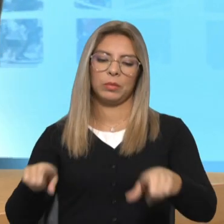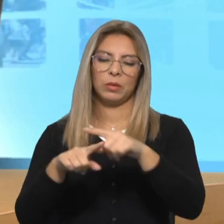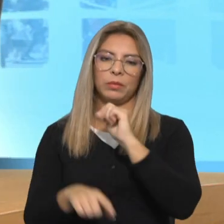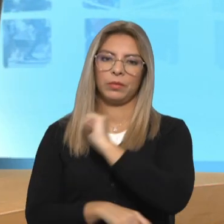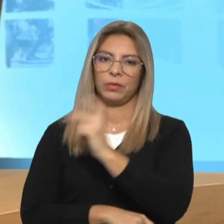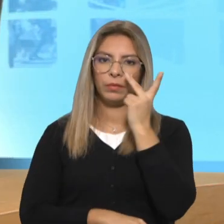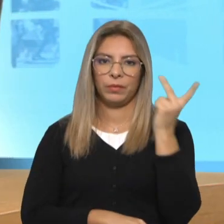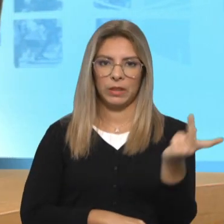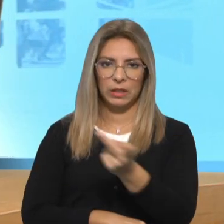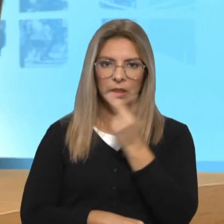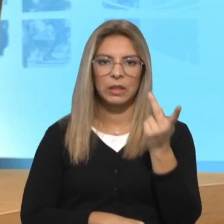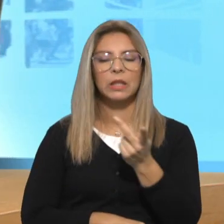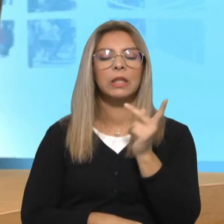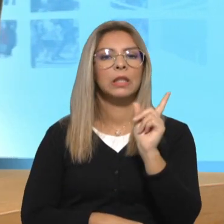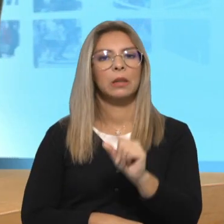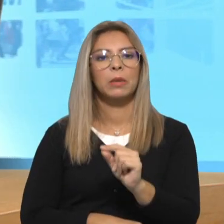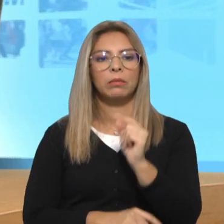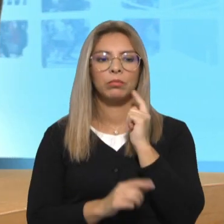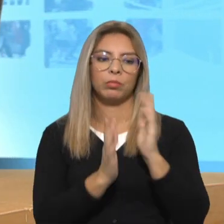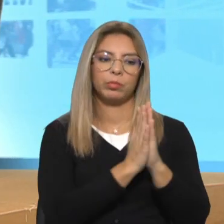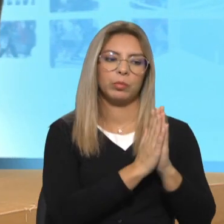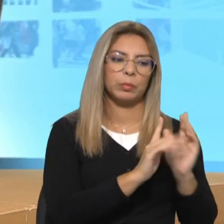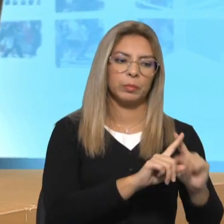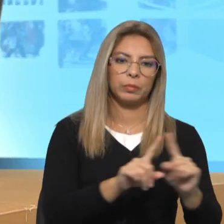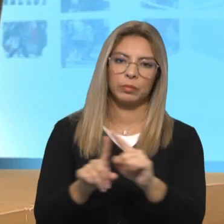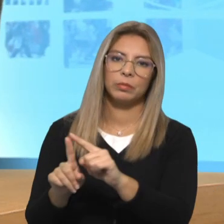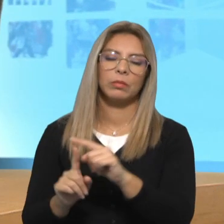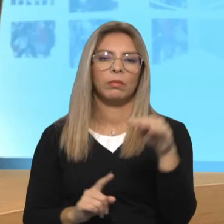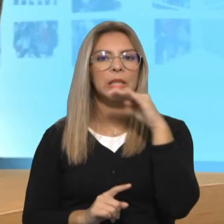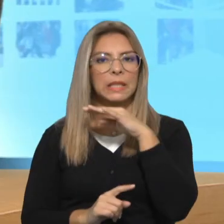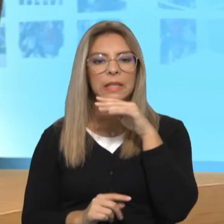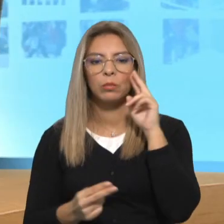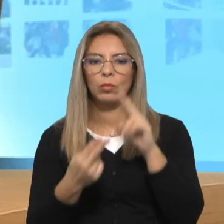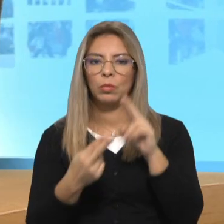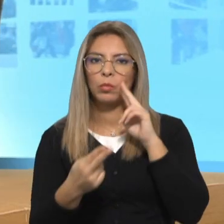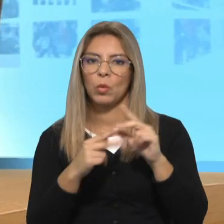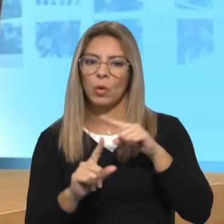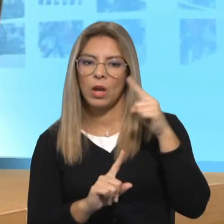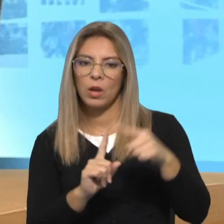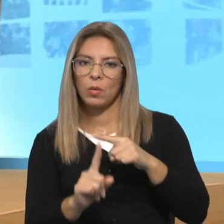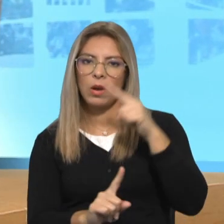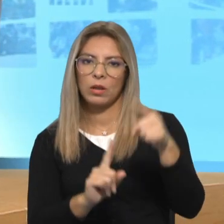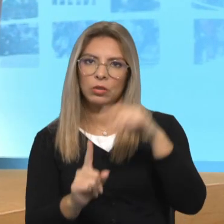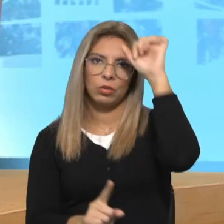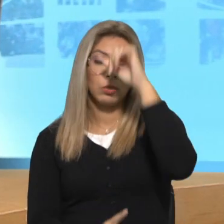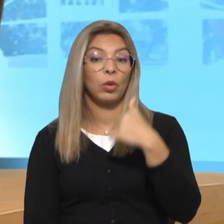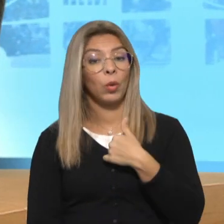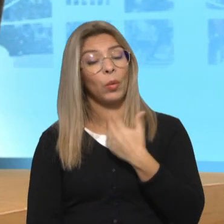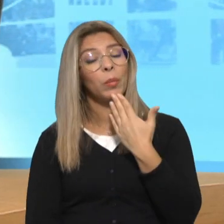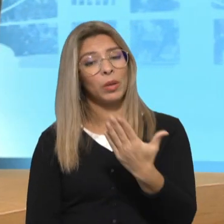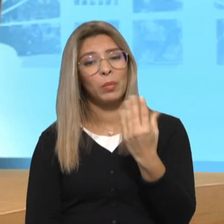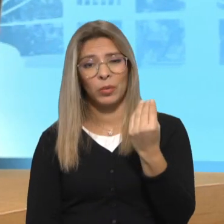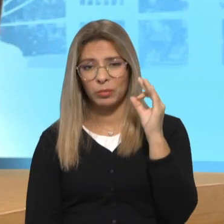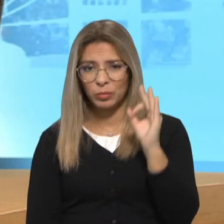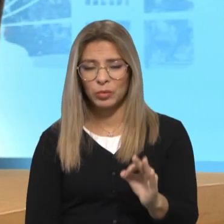também entre cristãos de Sintra que se encontram anualmente neste encontro que vai acontecer em janeiro. Eu agradeço muito também